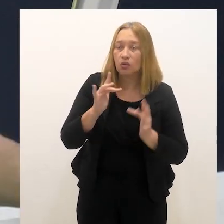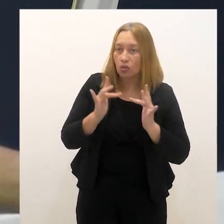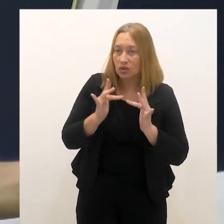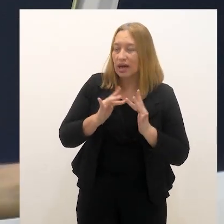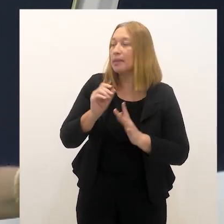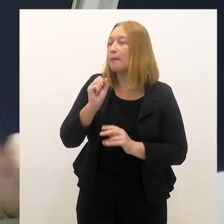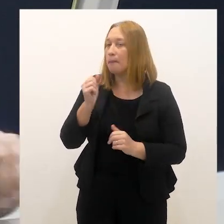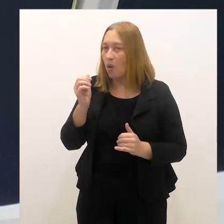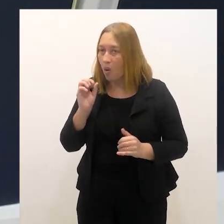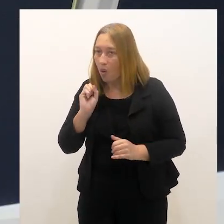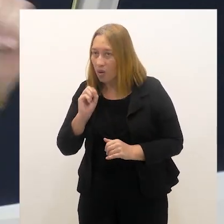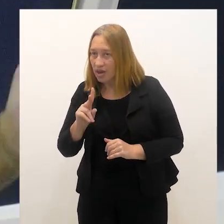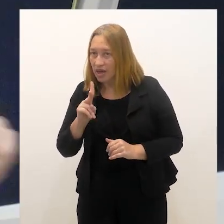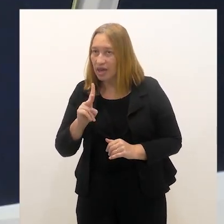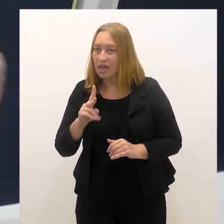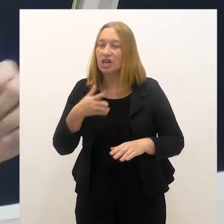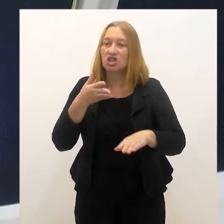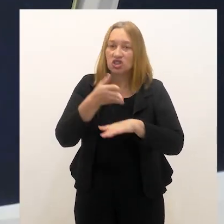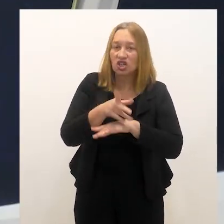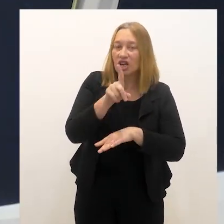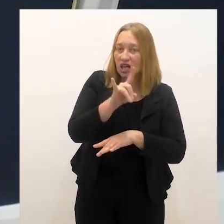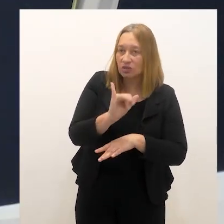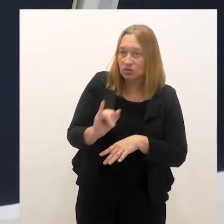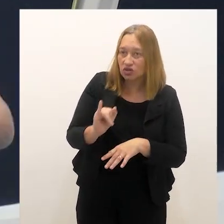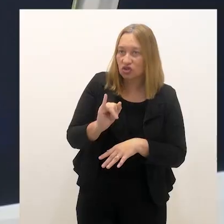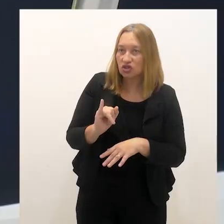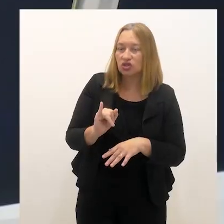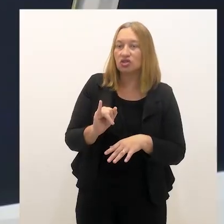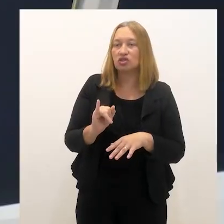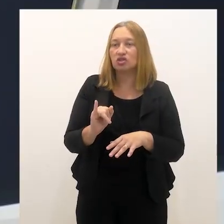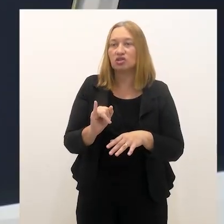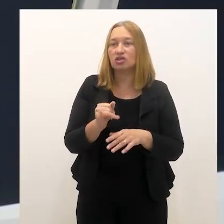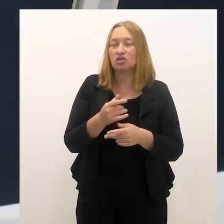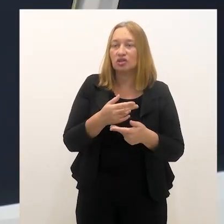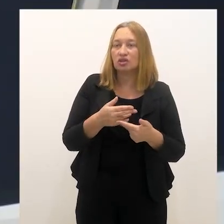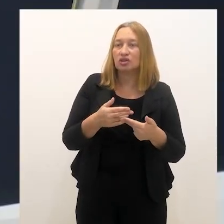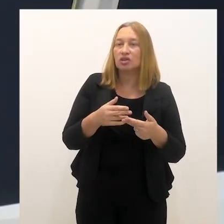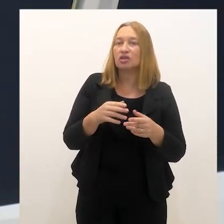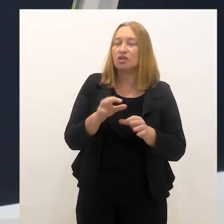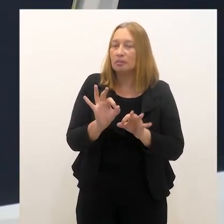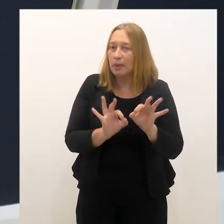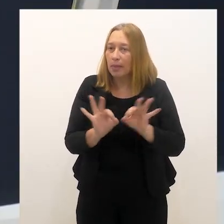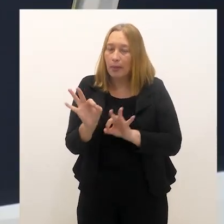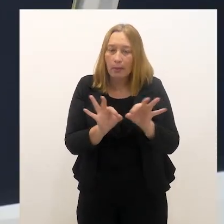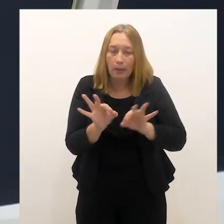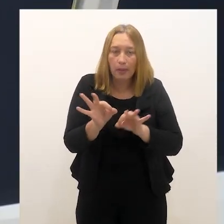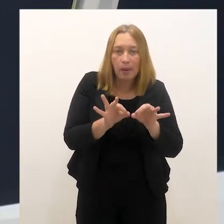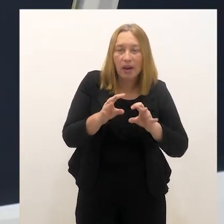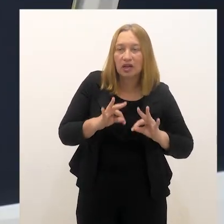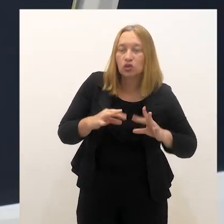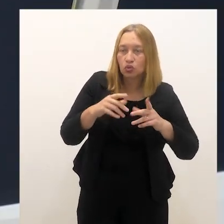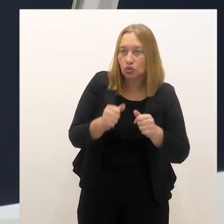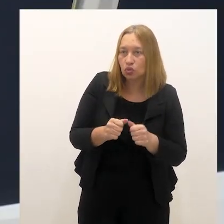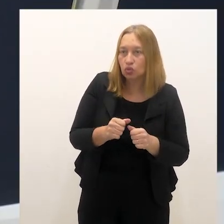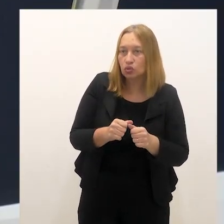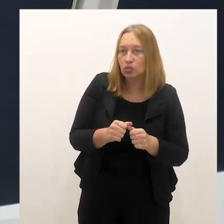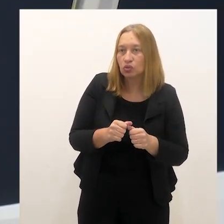consegui, beleza, e aí chega lá no dia, faz as coisas do jeitinho que tem que fazer e tal.